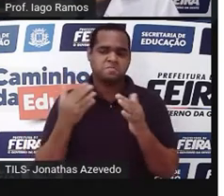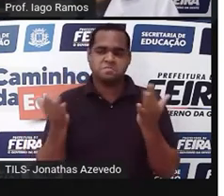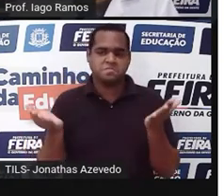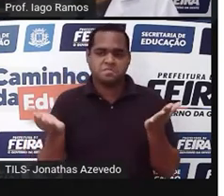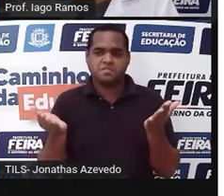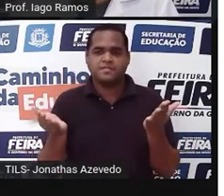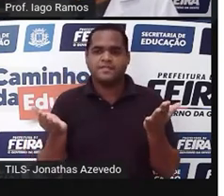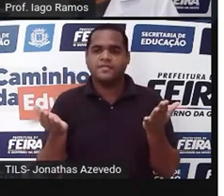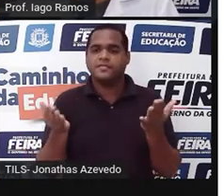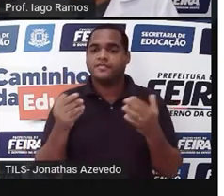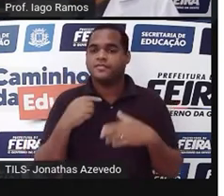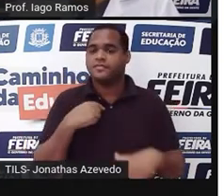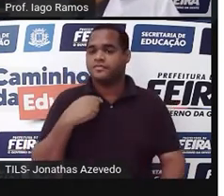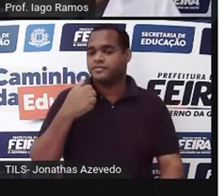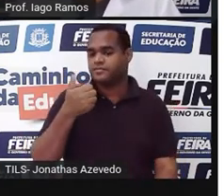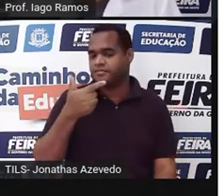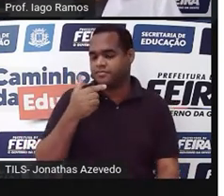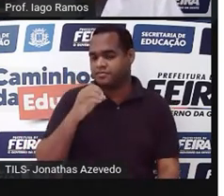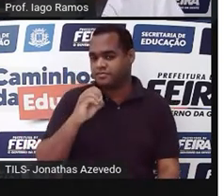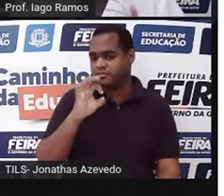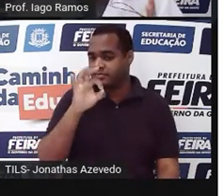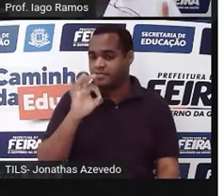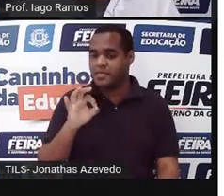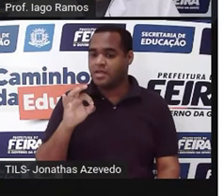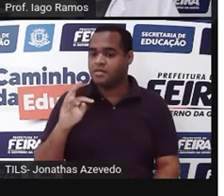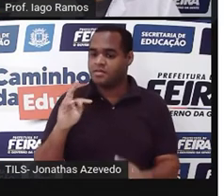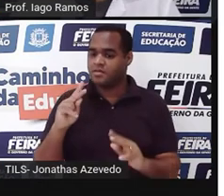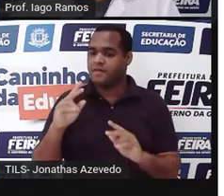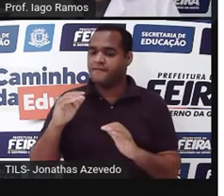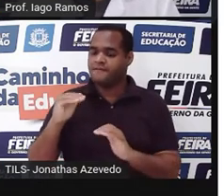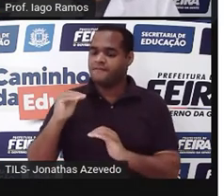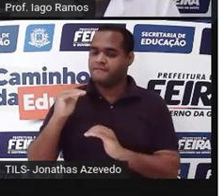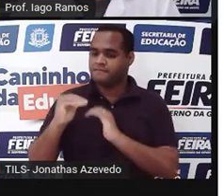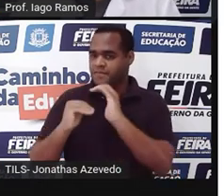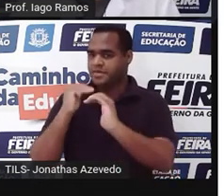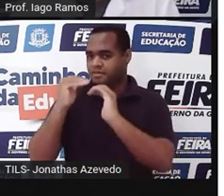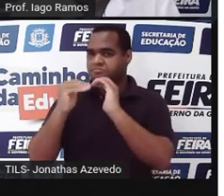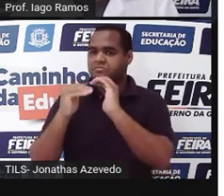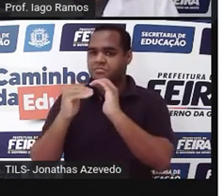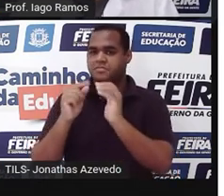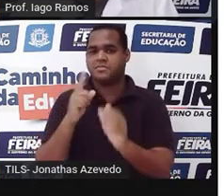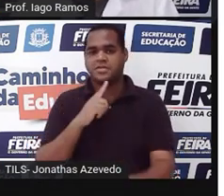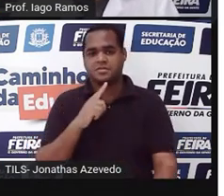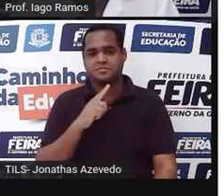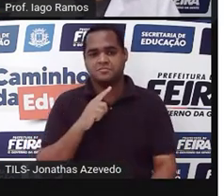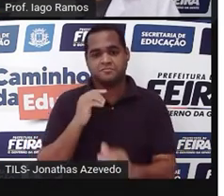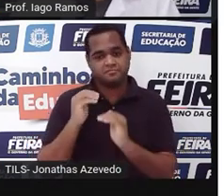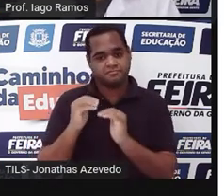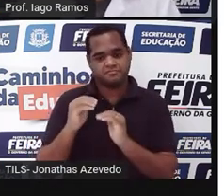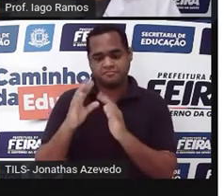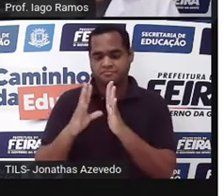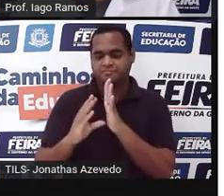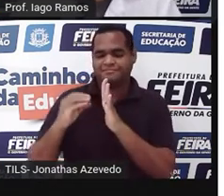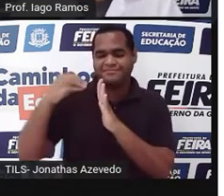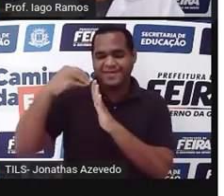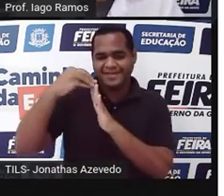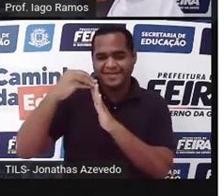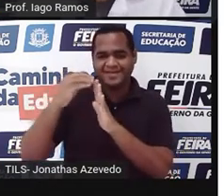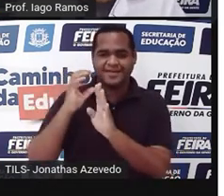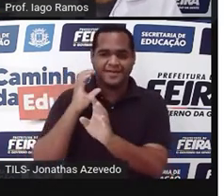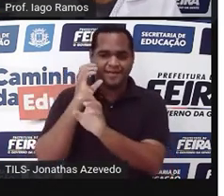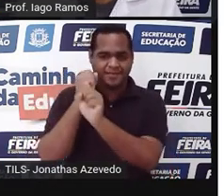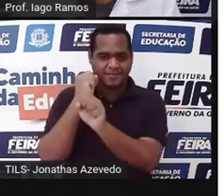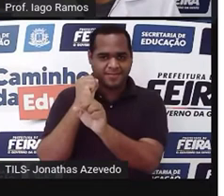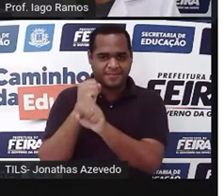preço de 120 reais vai aumentar Vinte por cento acréscimo de vinte por cento significa vai